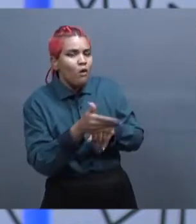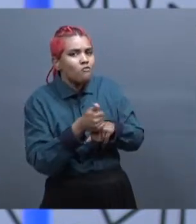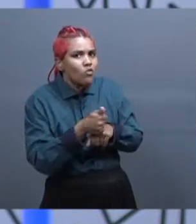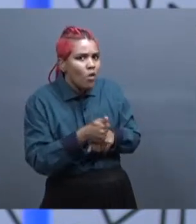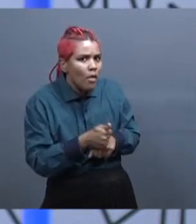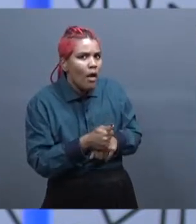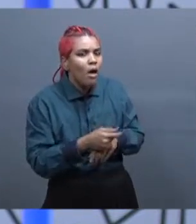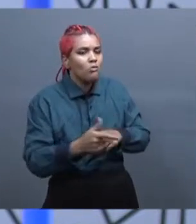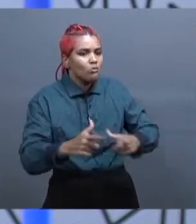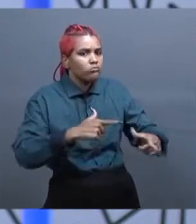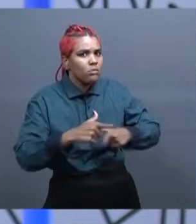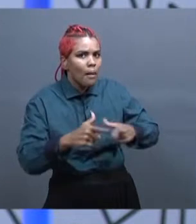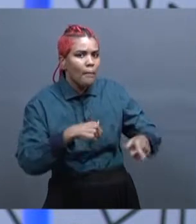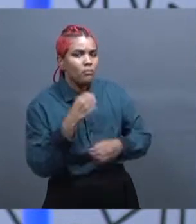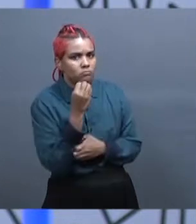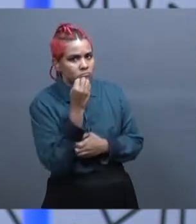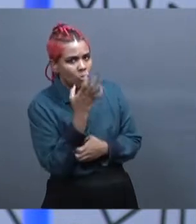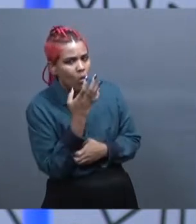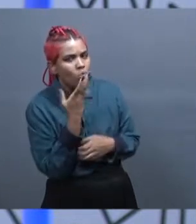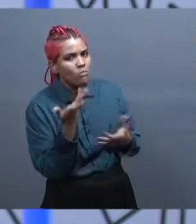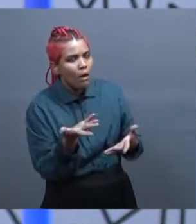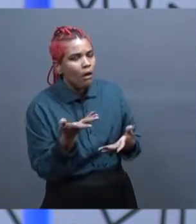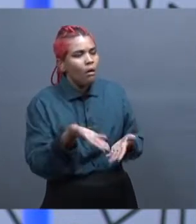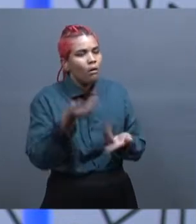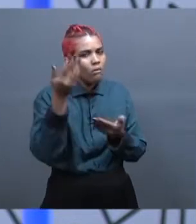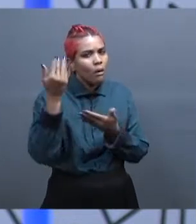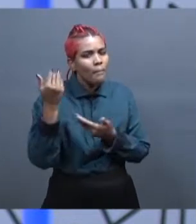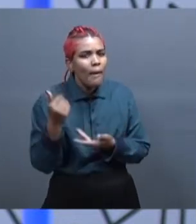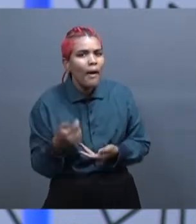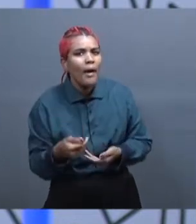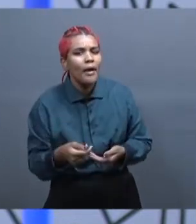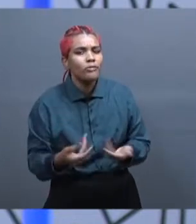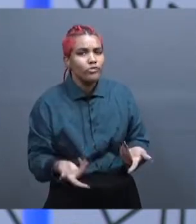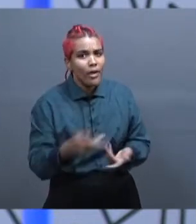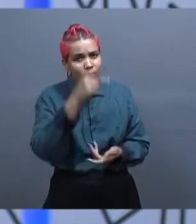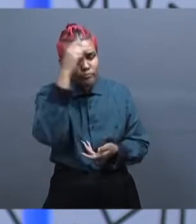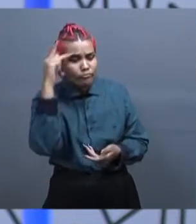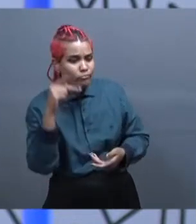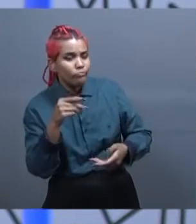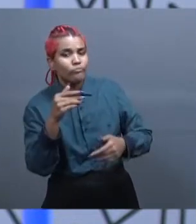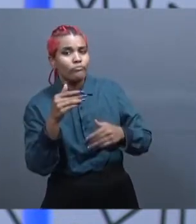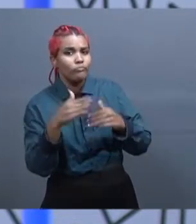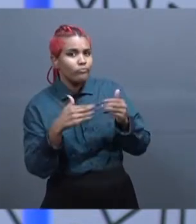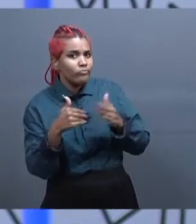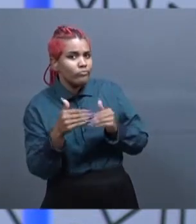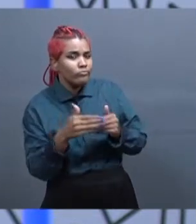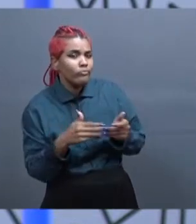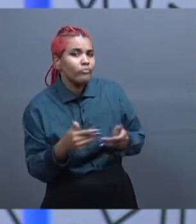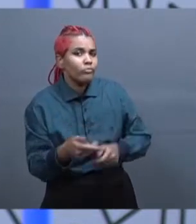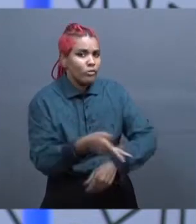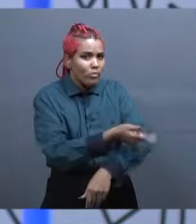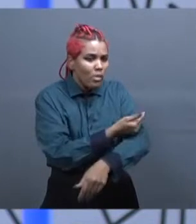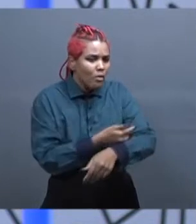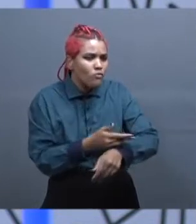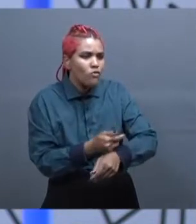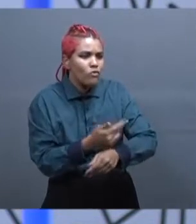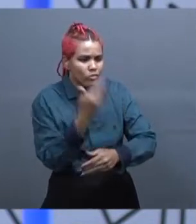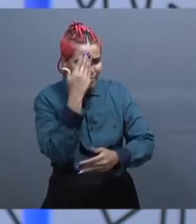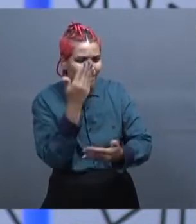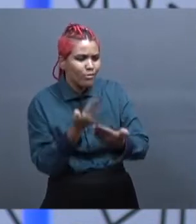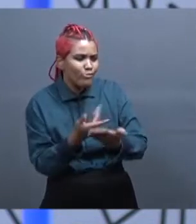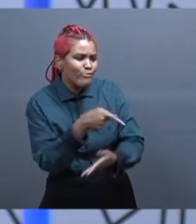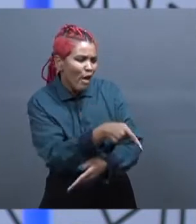né e houve uma época em que os tatuadores aventureiros nem sempre você poderia acreditar qualidade é o que eles